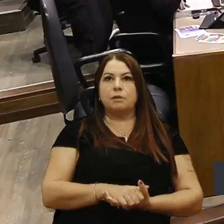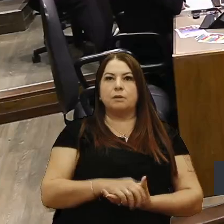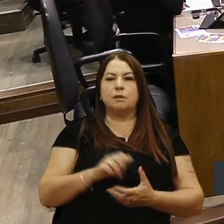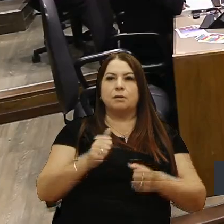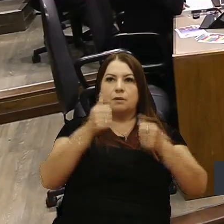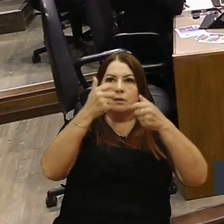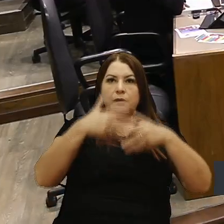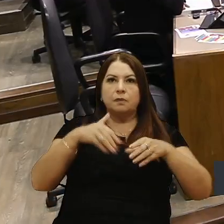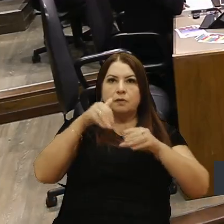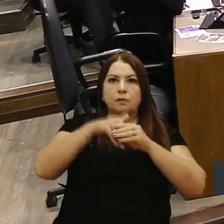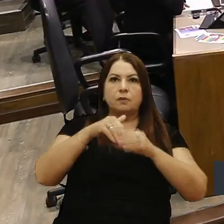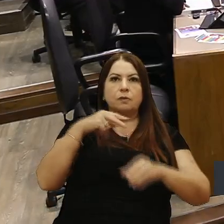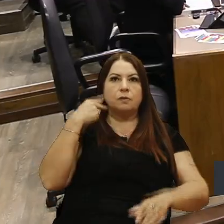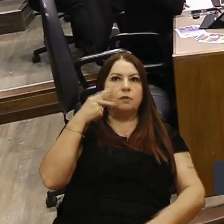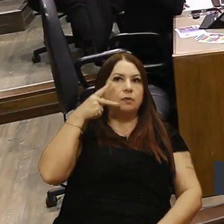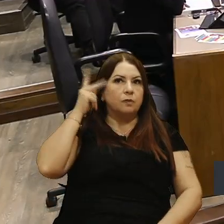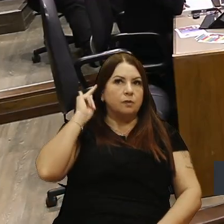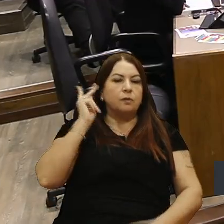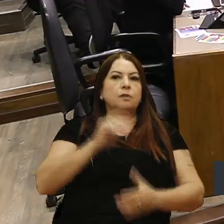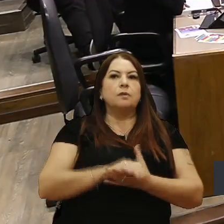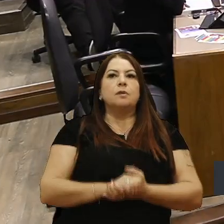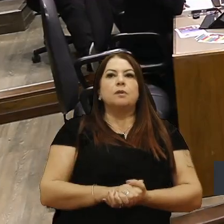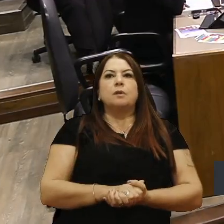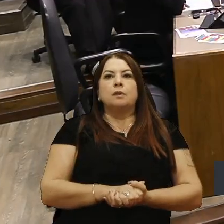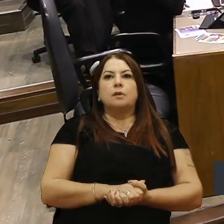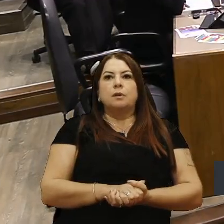Declaração de voto, vereador Iago Morandi.